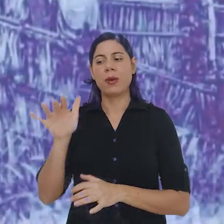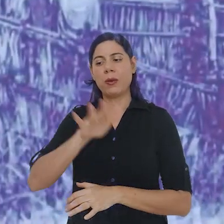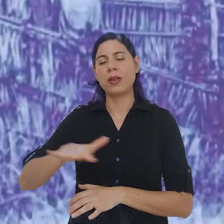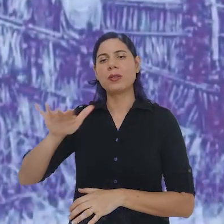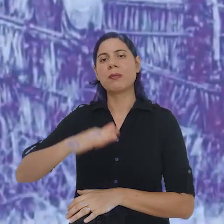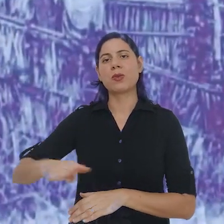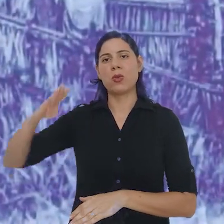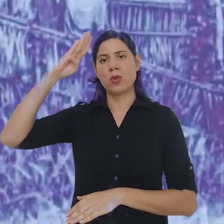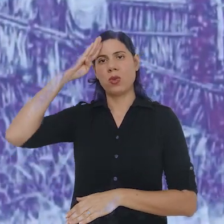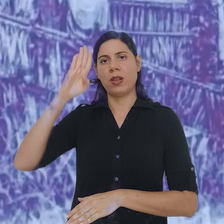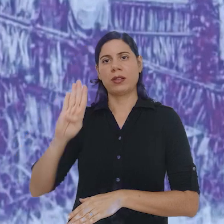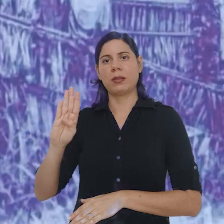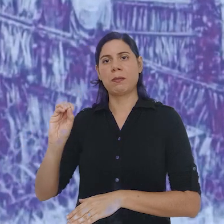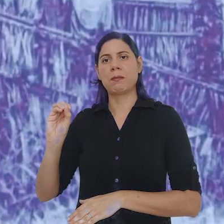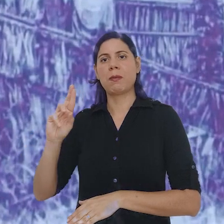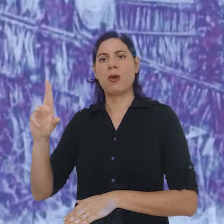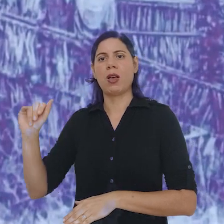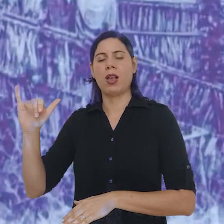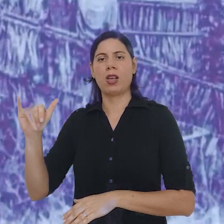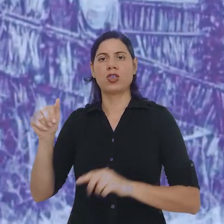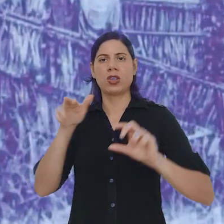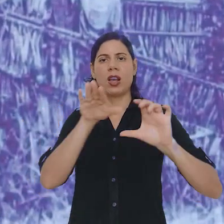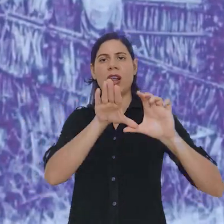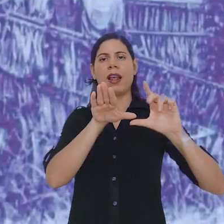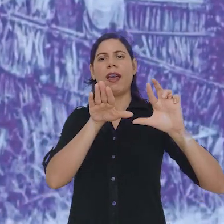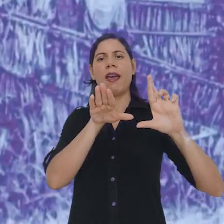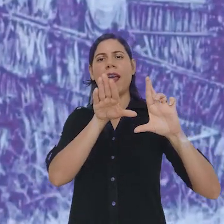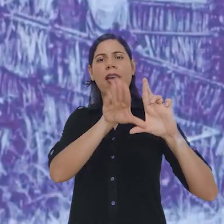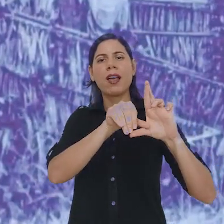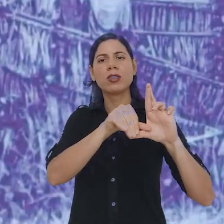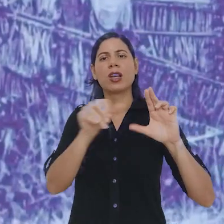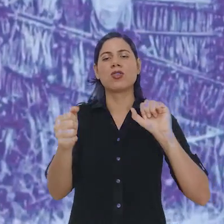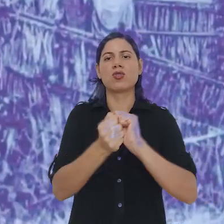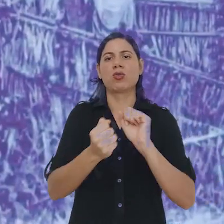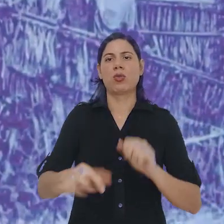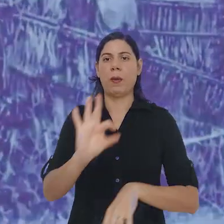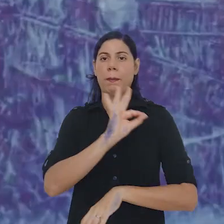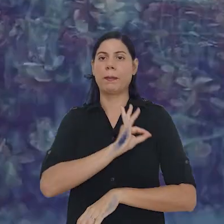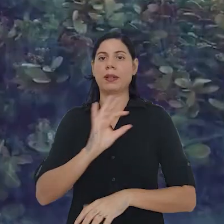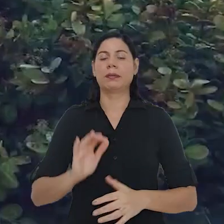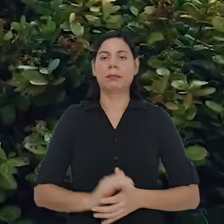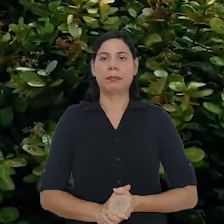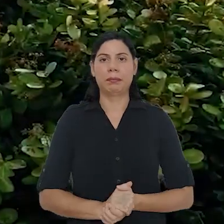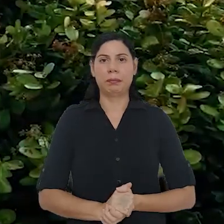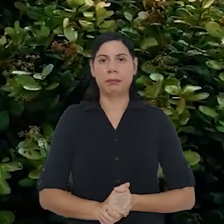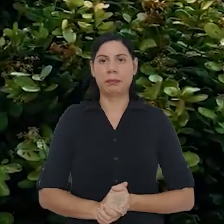chamados soldados da borracha, recrutados junto com os militares.